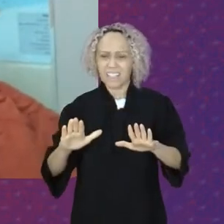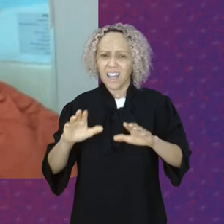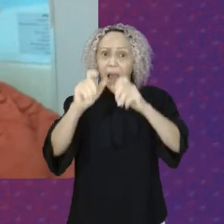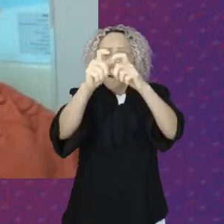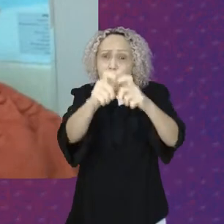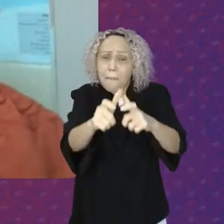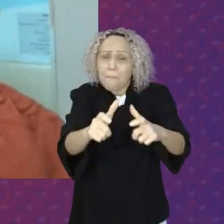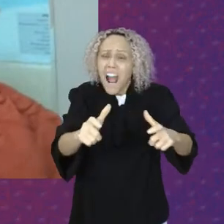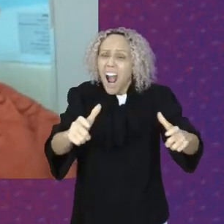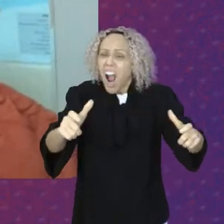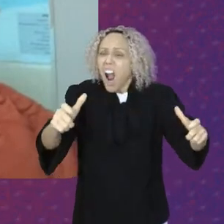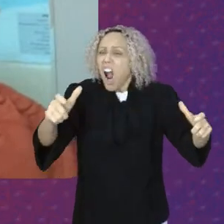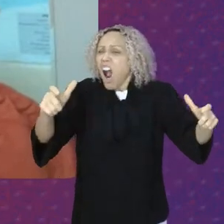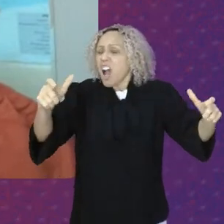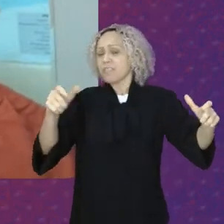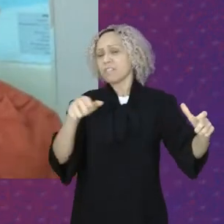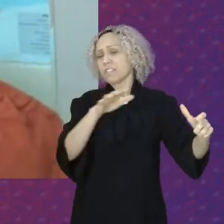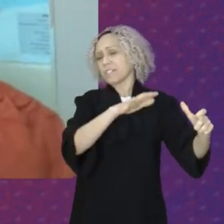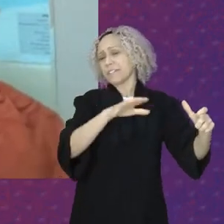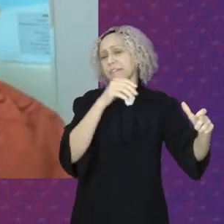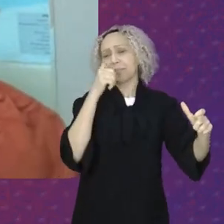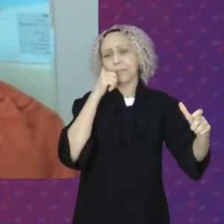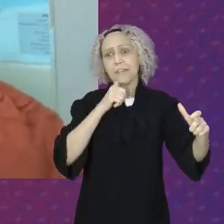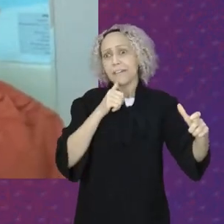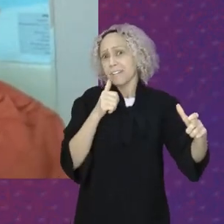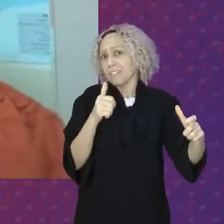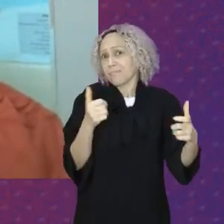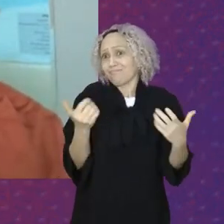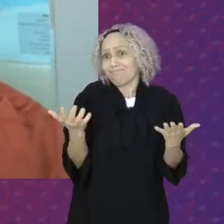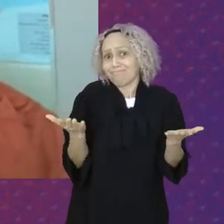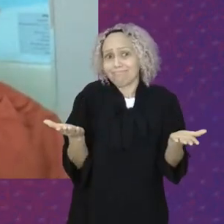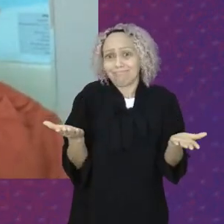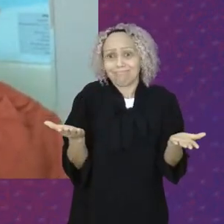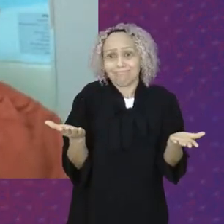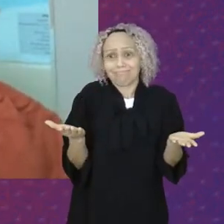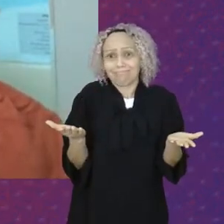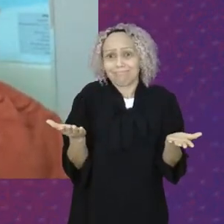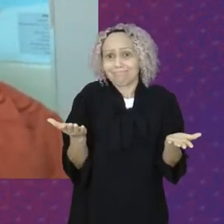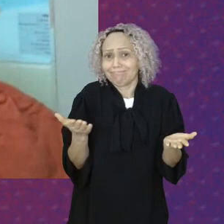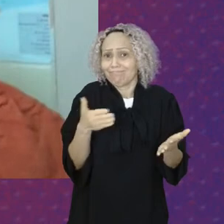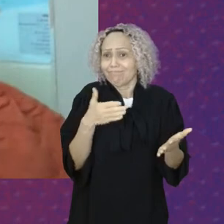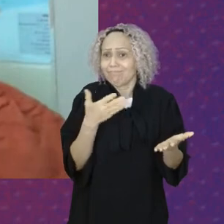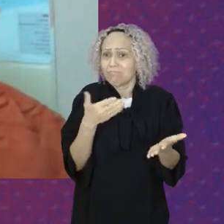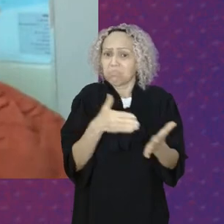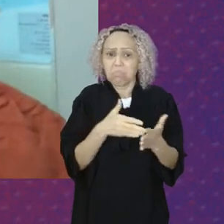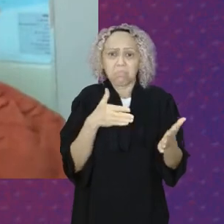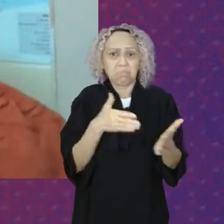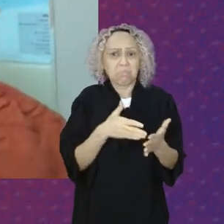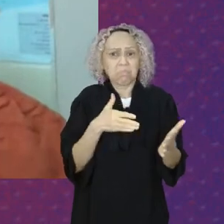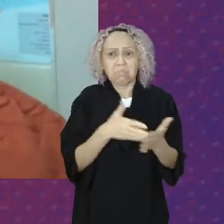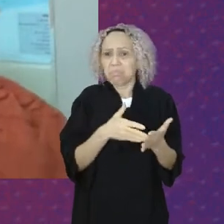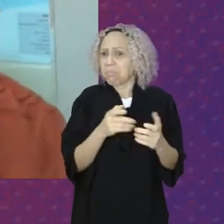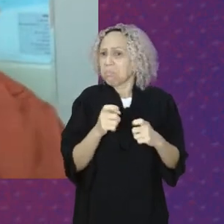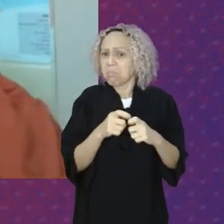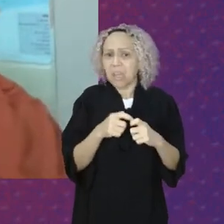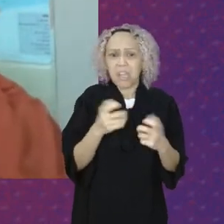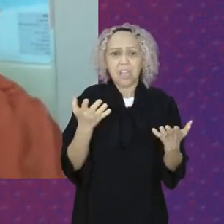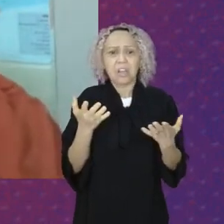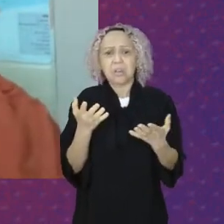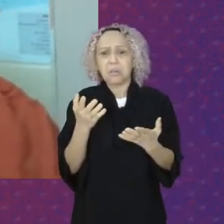que faz com que a gente não interrompa a nossa trajetória para aquelas que escolheram. Aquelas que também não querem voltar para o